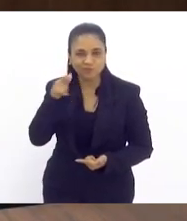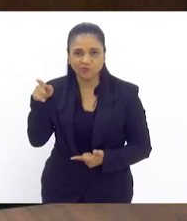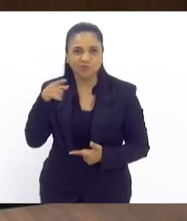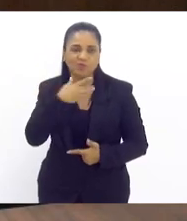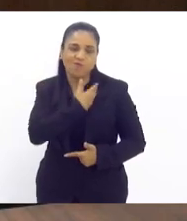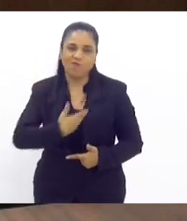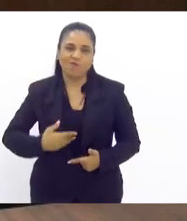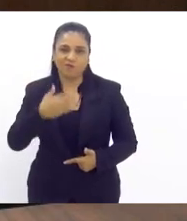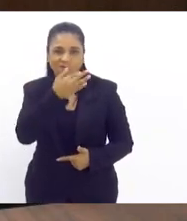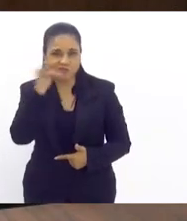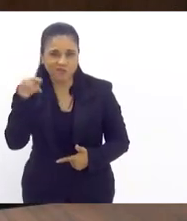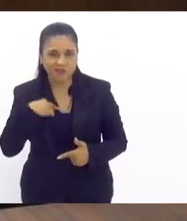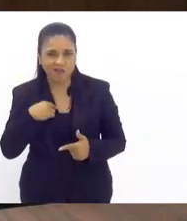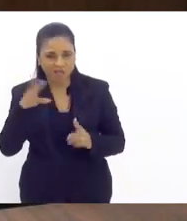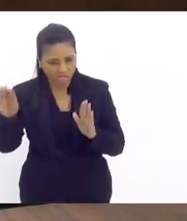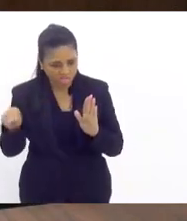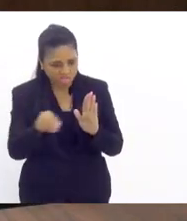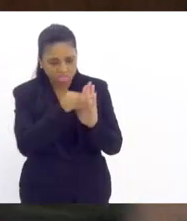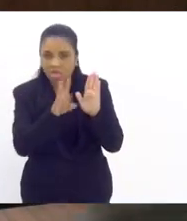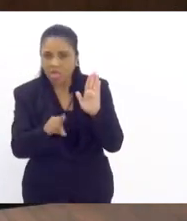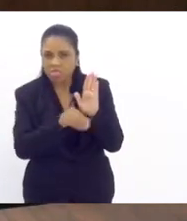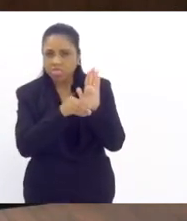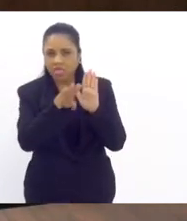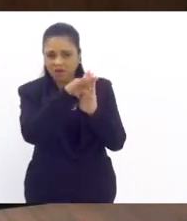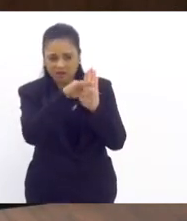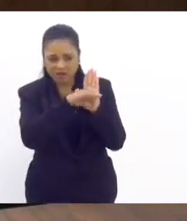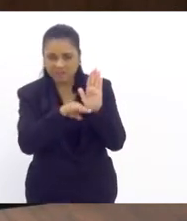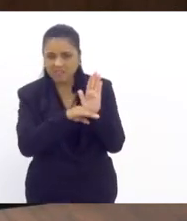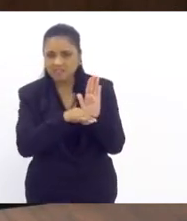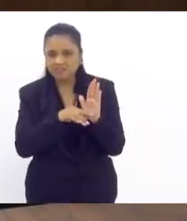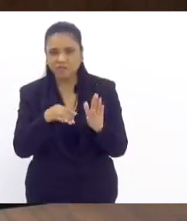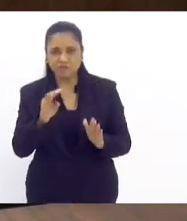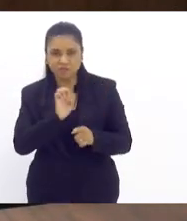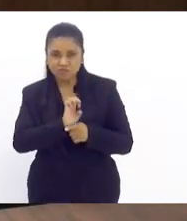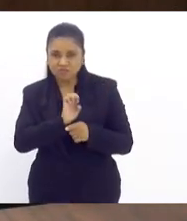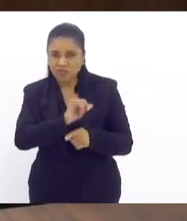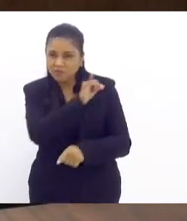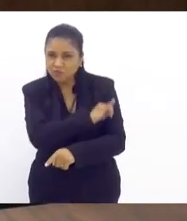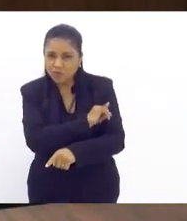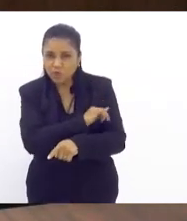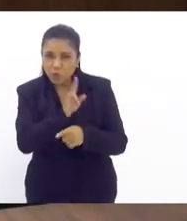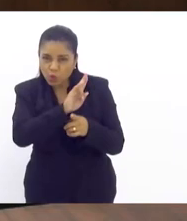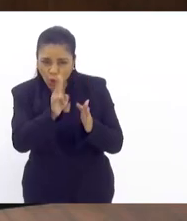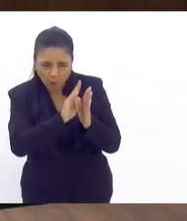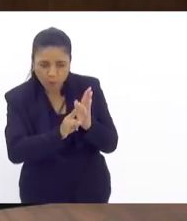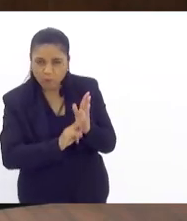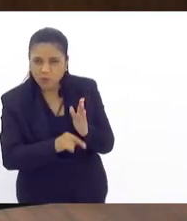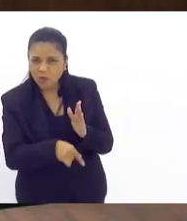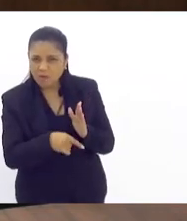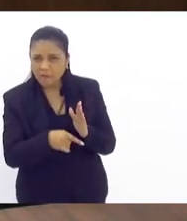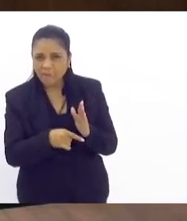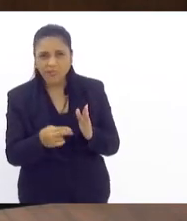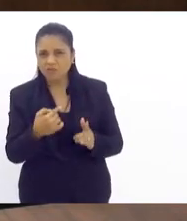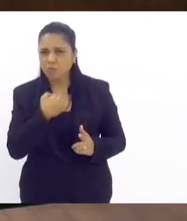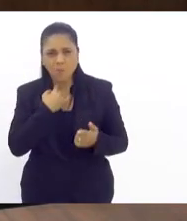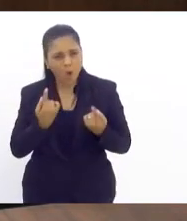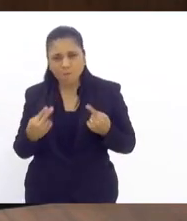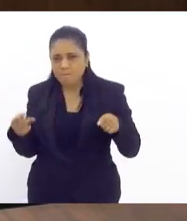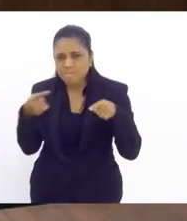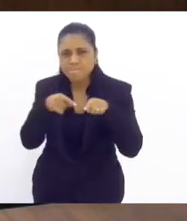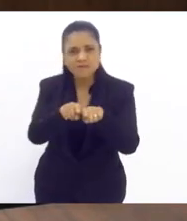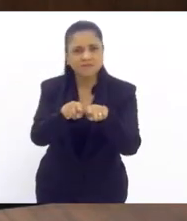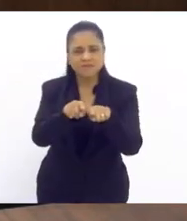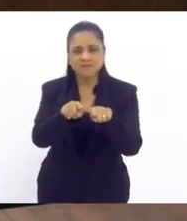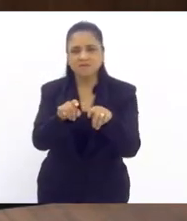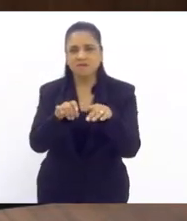numa lista negra onde a gente não possa fazer parcerias públicas-privadas é uma covardia. Entendeu? Você não vê o